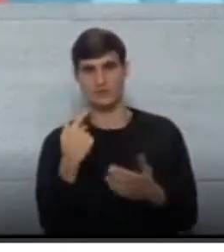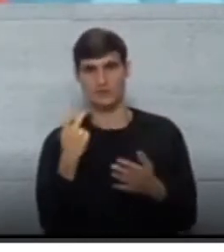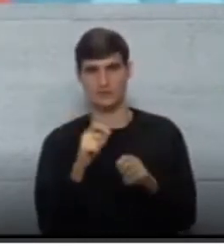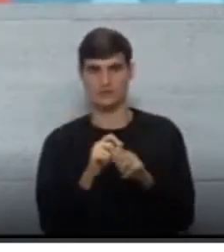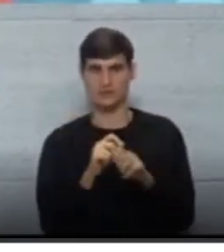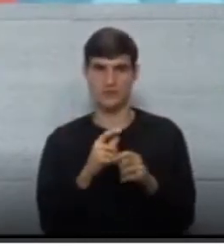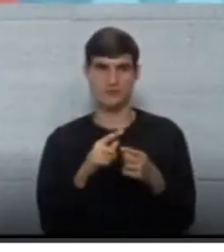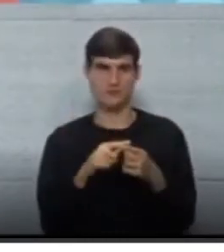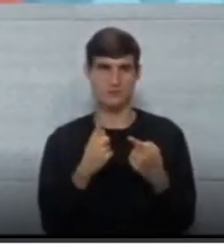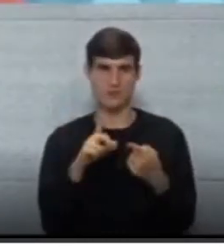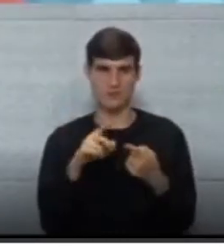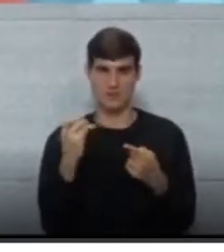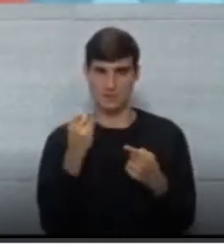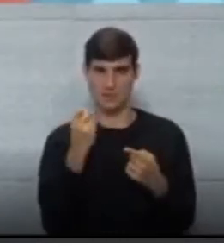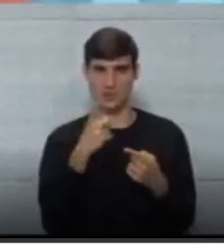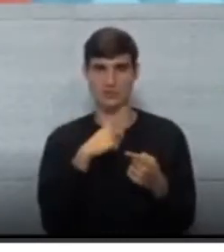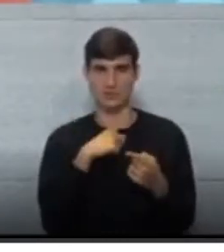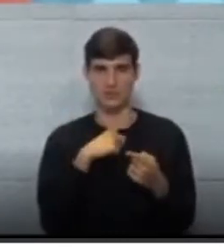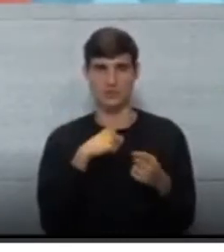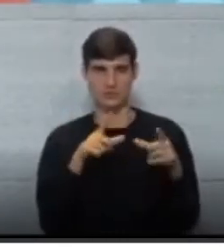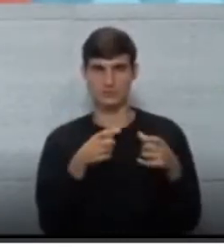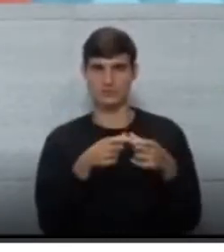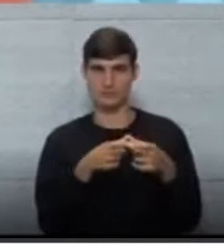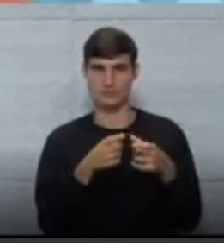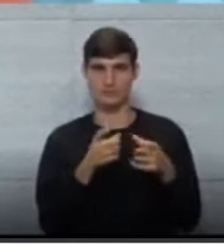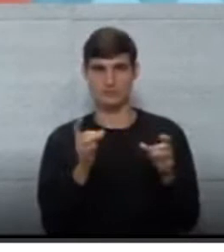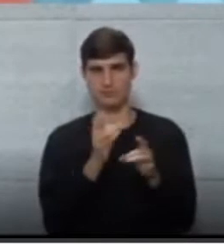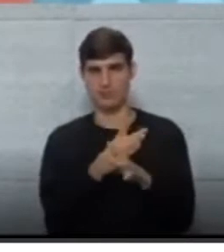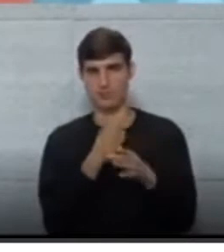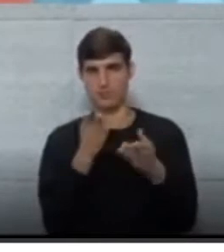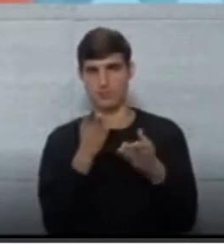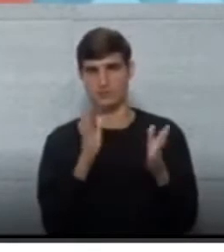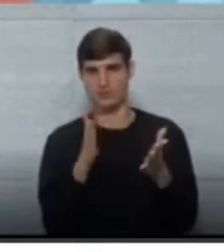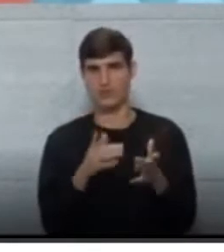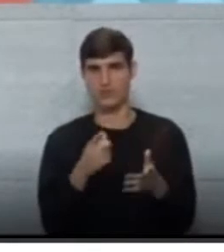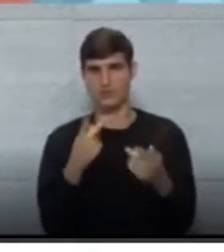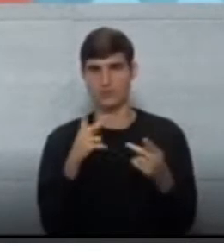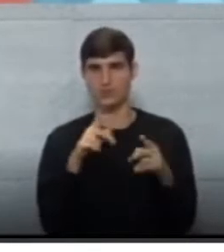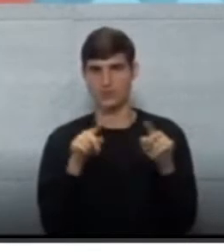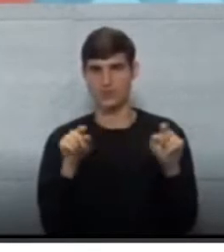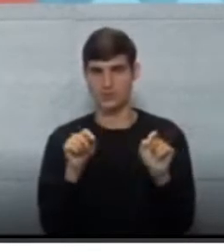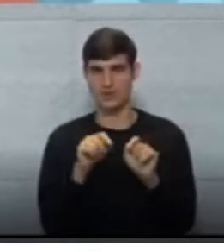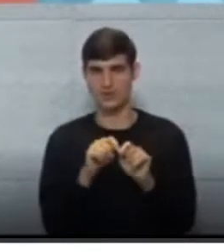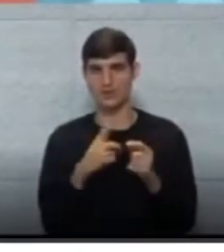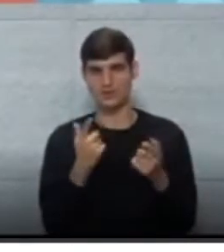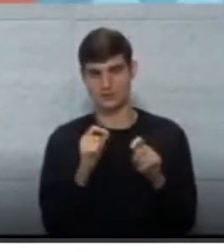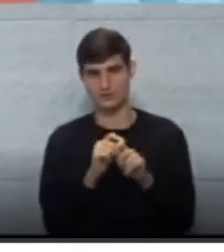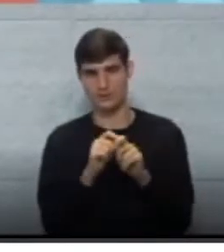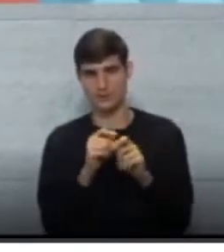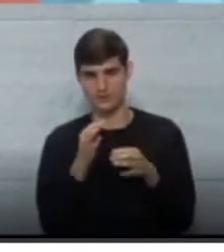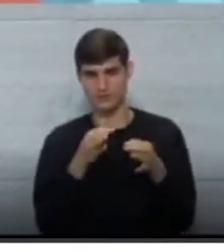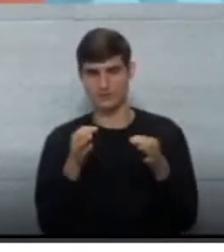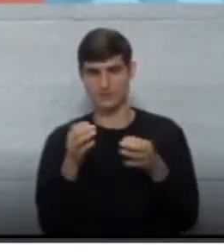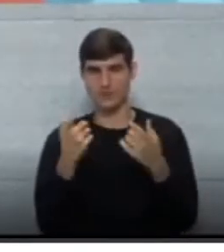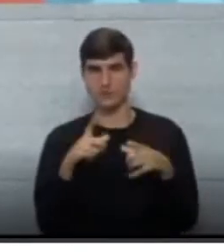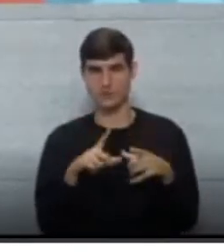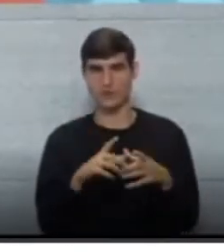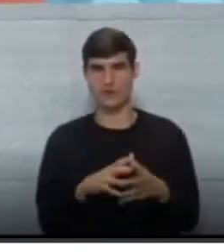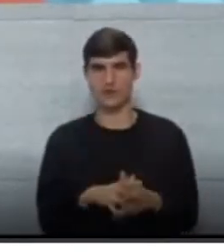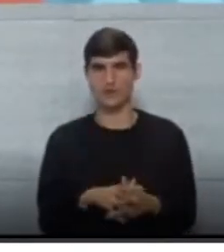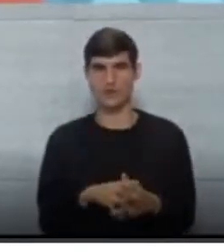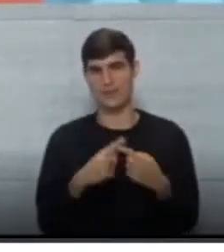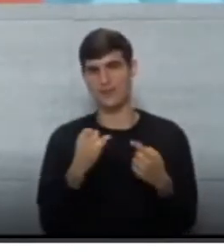fazer a inoculação, mas é importante que tenha uma placa já com esse cultivo de Staphylococcus aureus, onde a gente vai buscar essas colônias, senão o